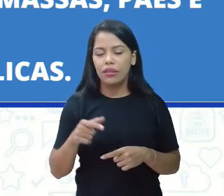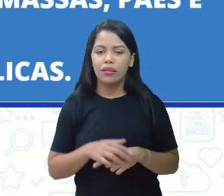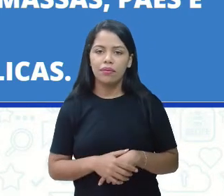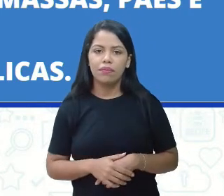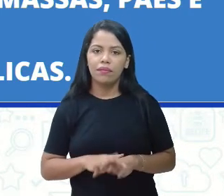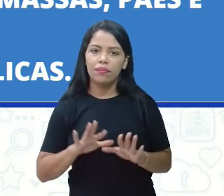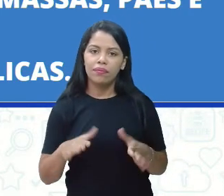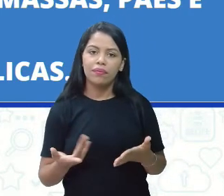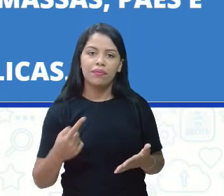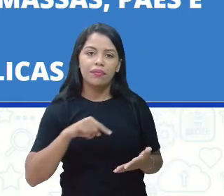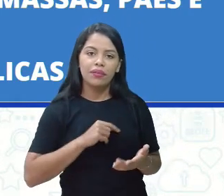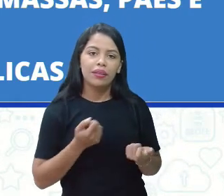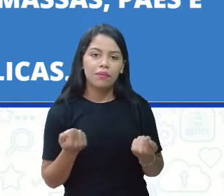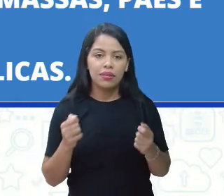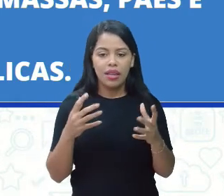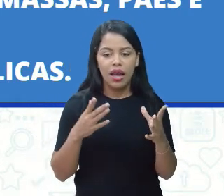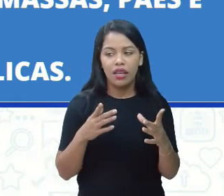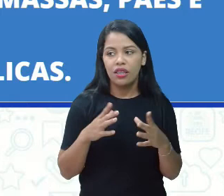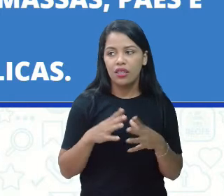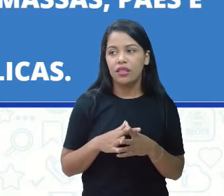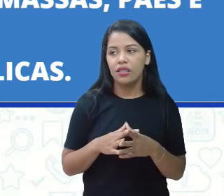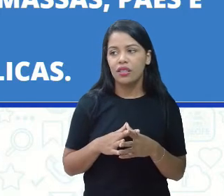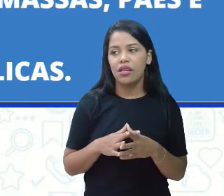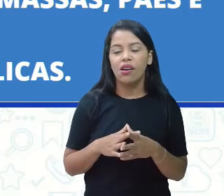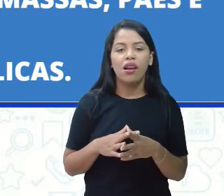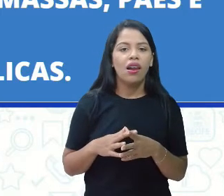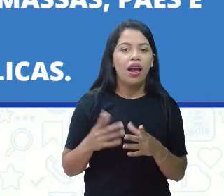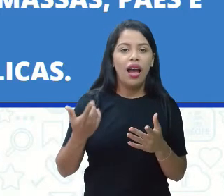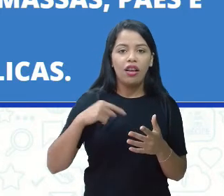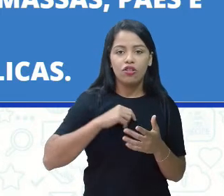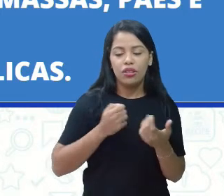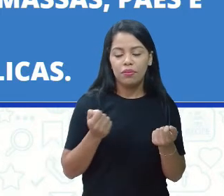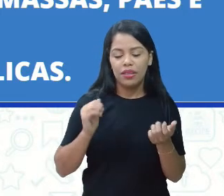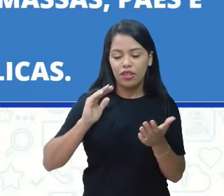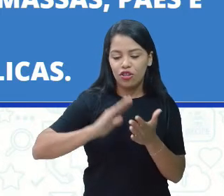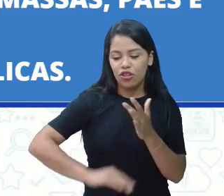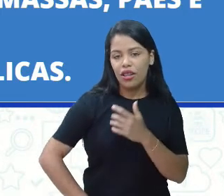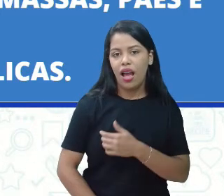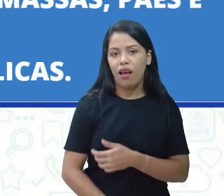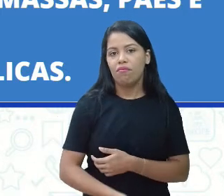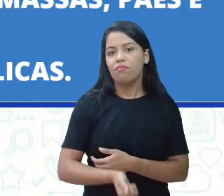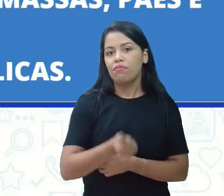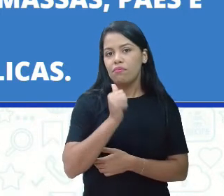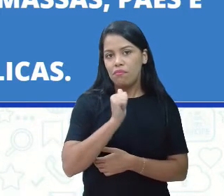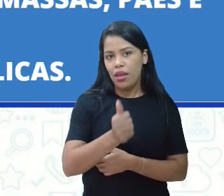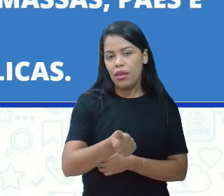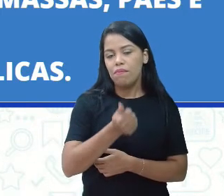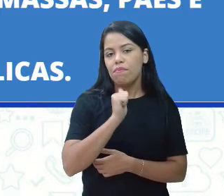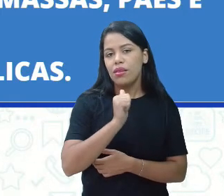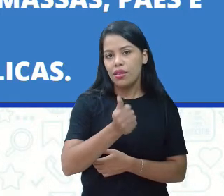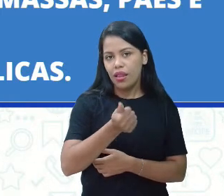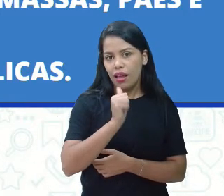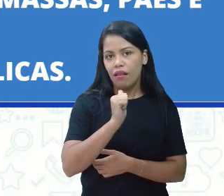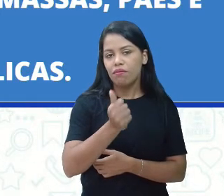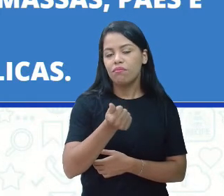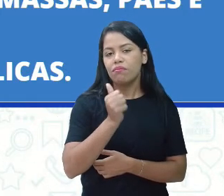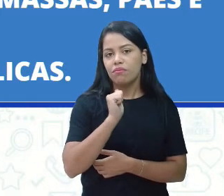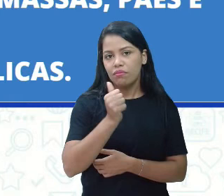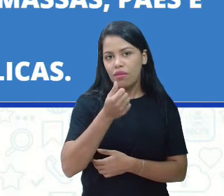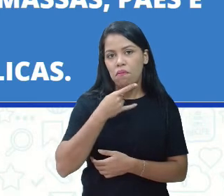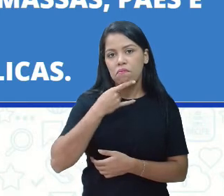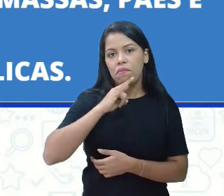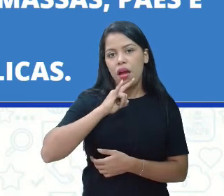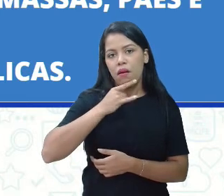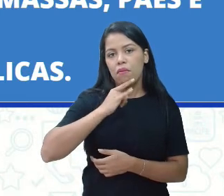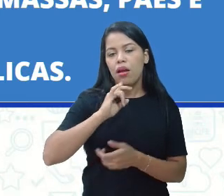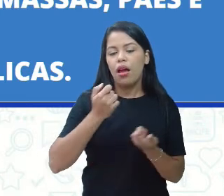a bebida alcoólica, que bom que não é o caso de vocês, mas aí quando estiverem aí na idade, saber que também que essa questão